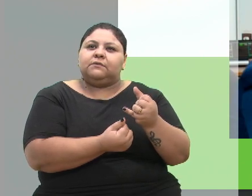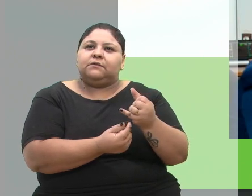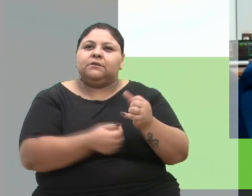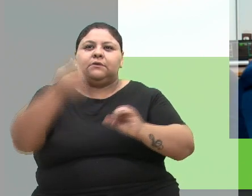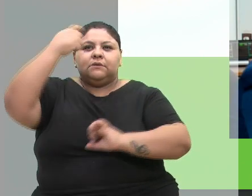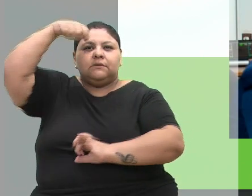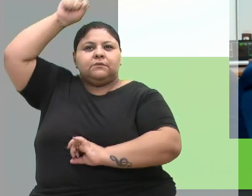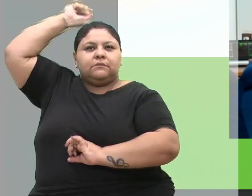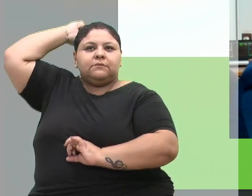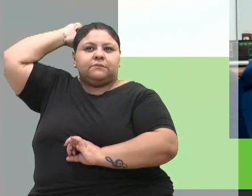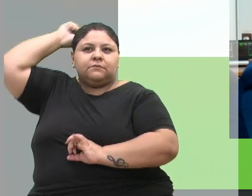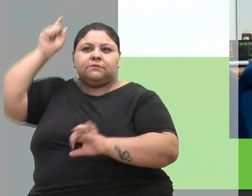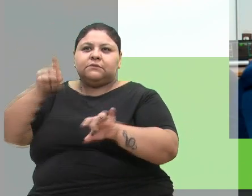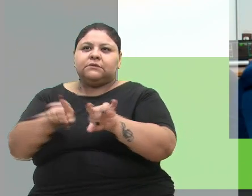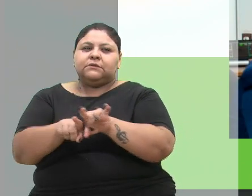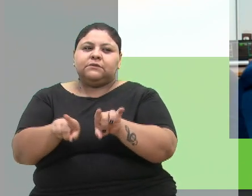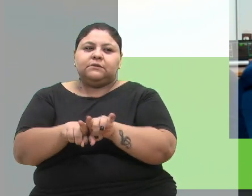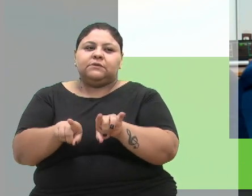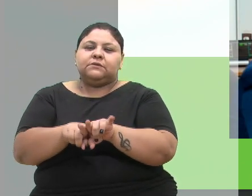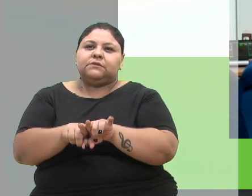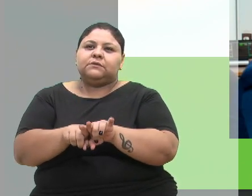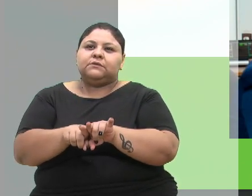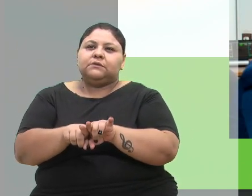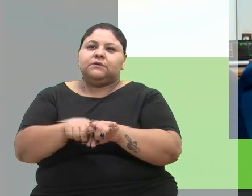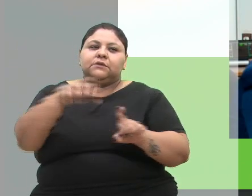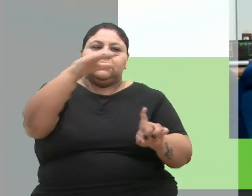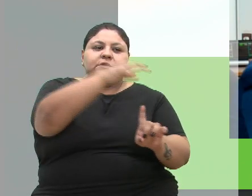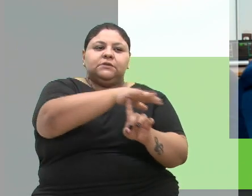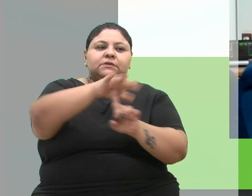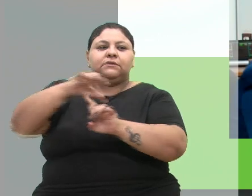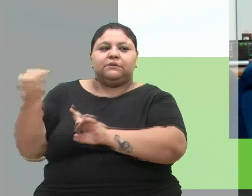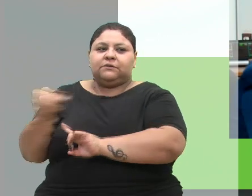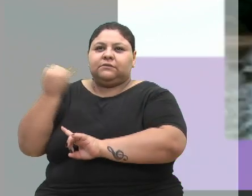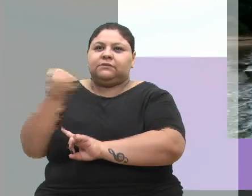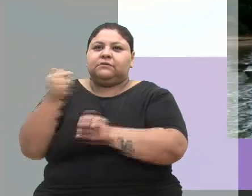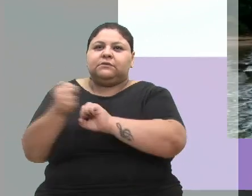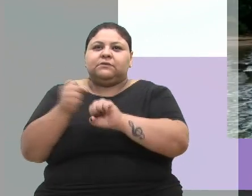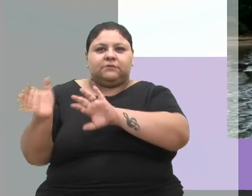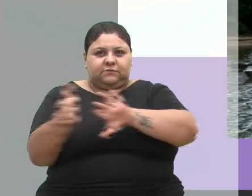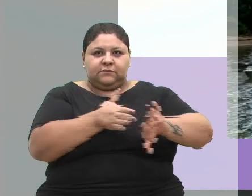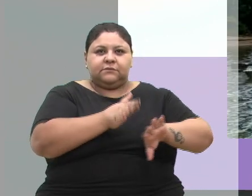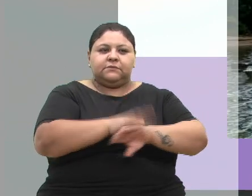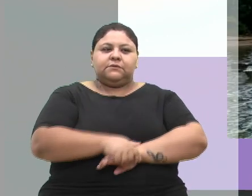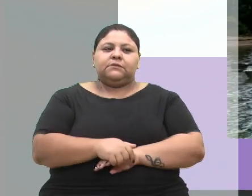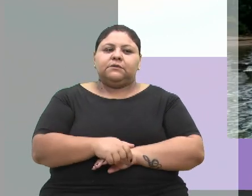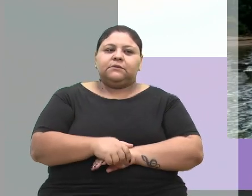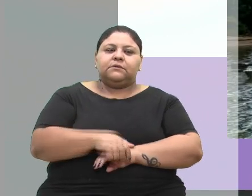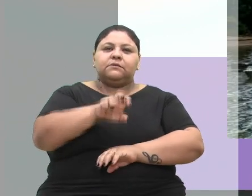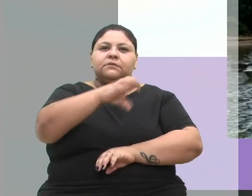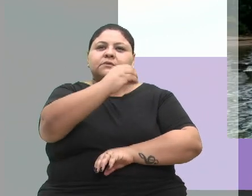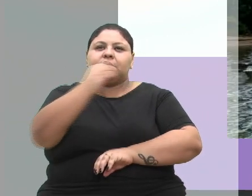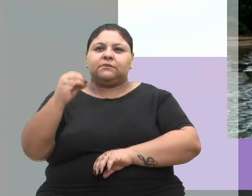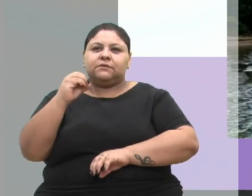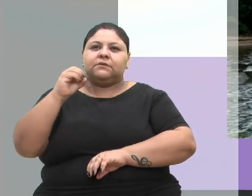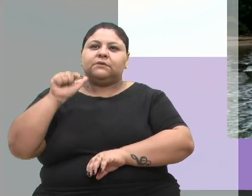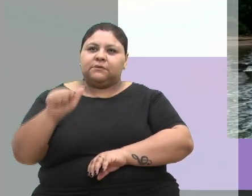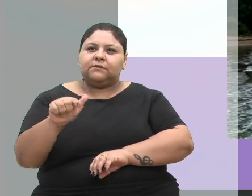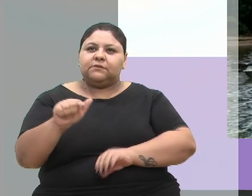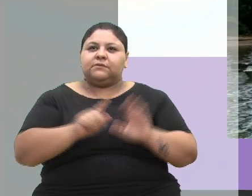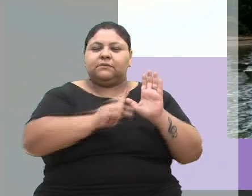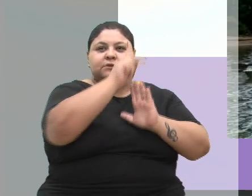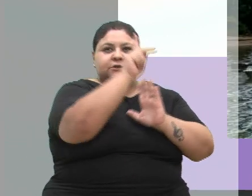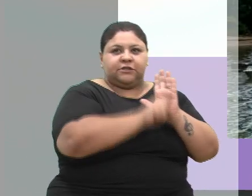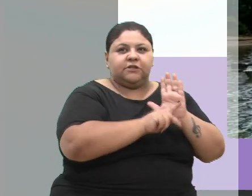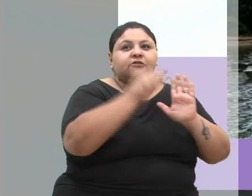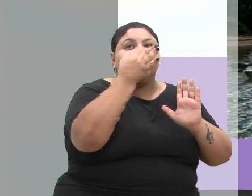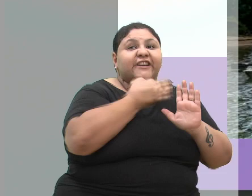também nessa feira, que é extremamente importante. Pode passar. 50 mil para o projeto